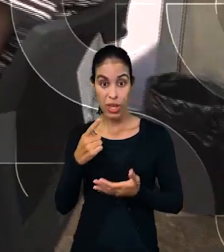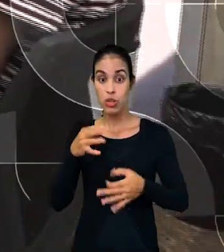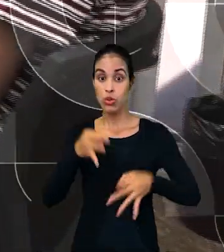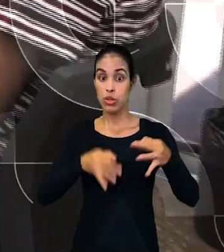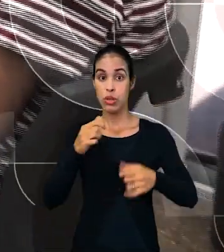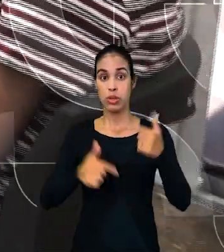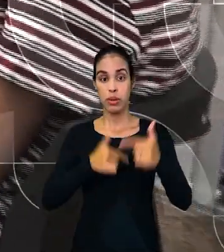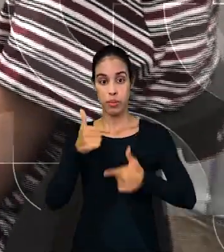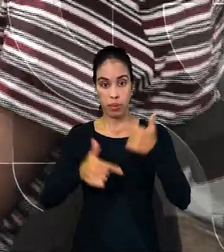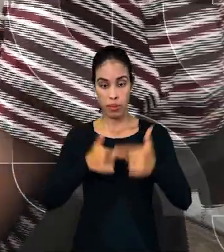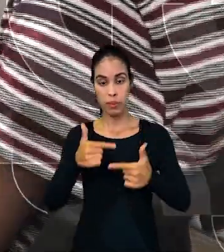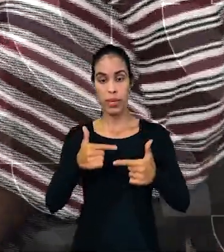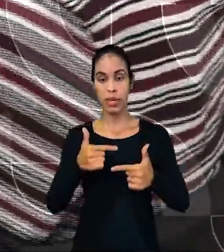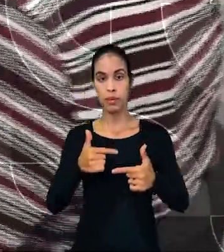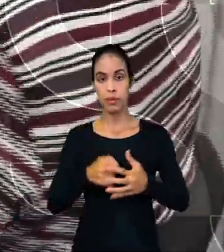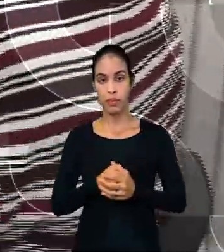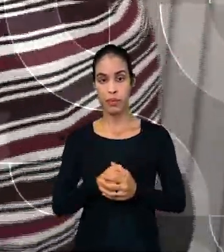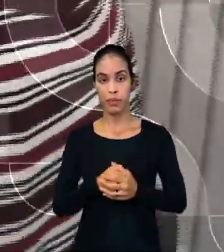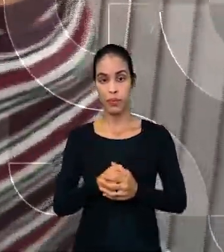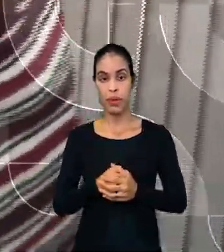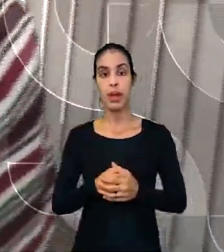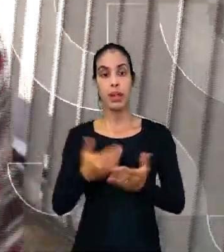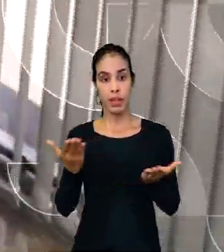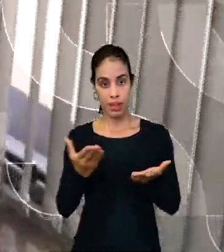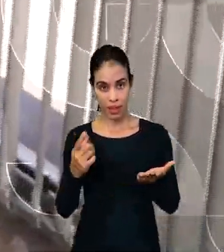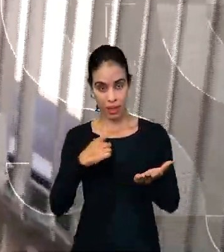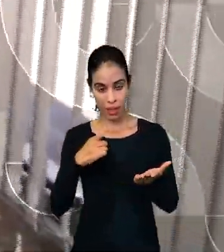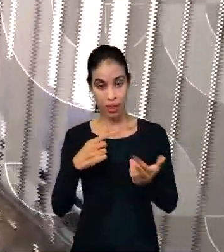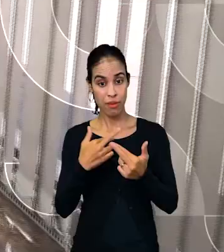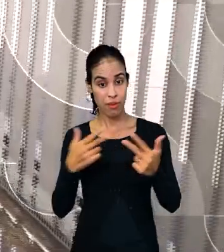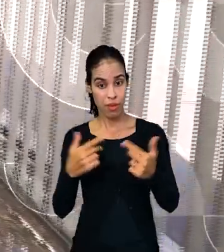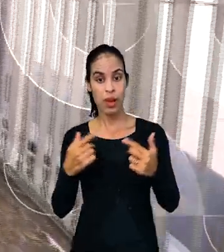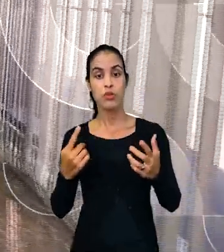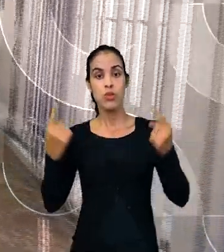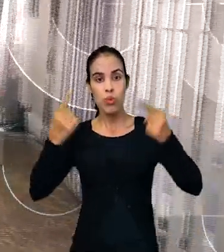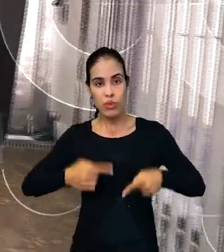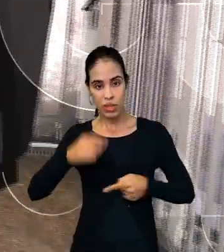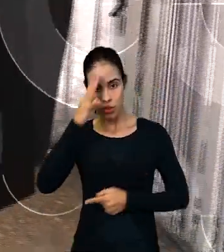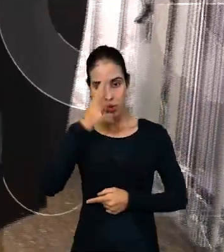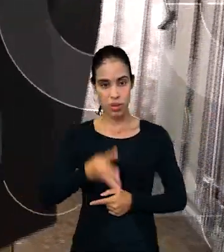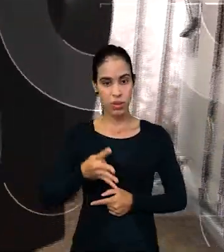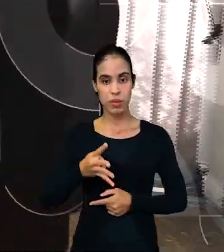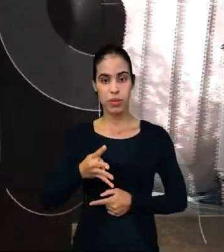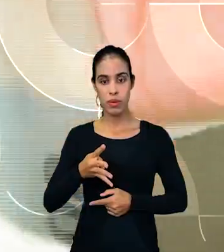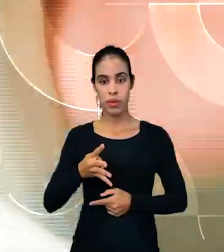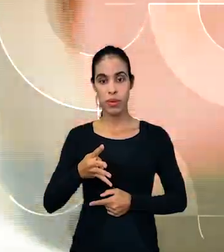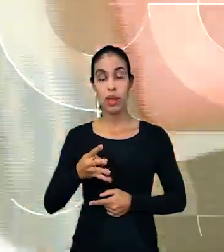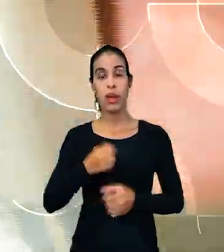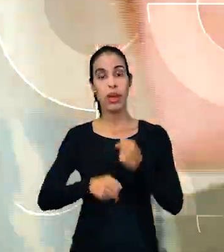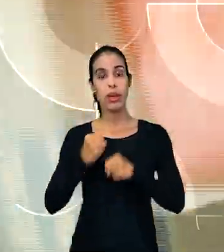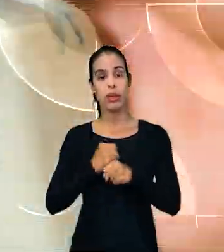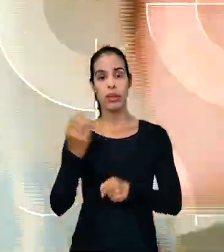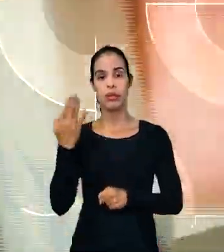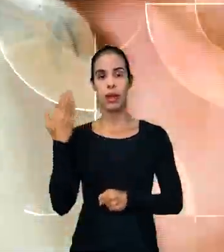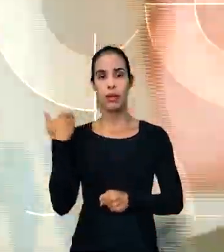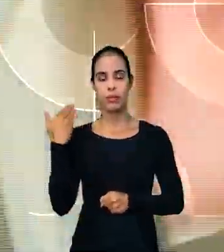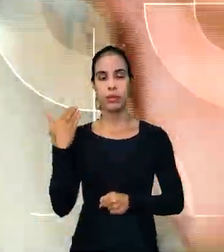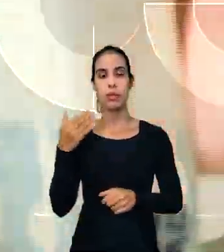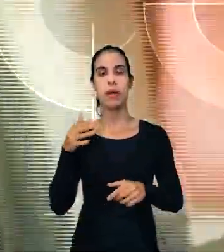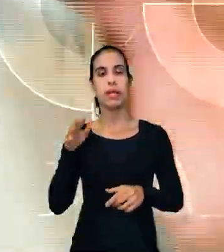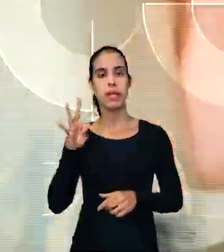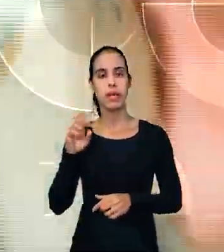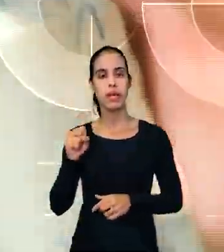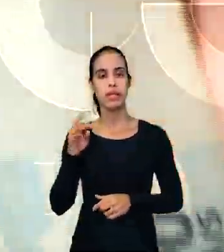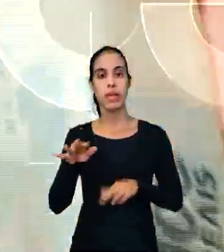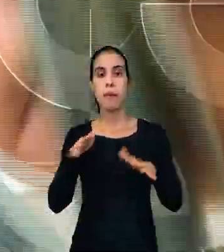conciliações, a Justiça do Trabalho conta com centros judiciários de métodos consensuais de solução de conflitos. Só no ano passado, o